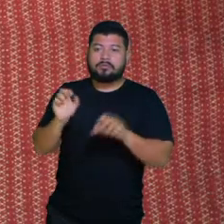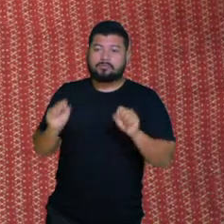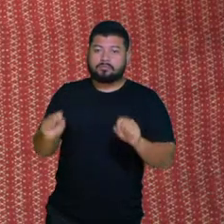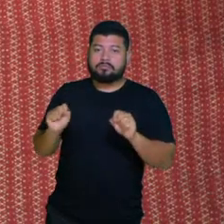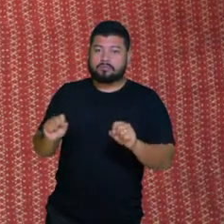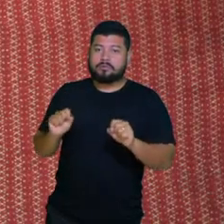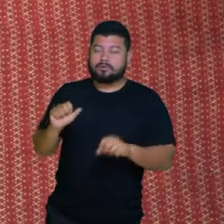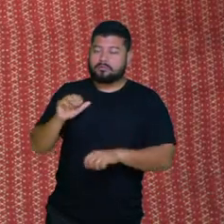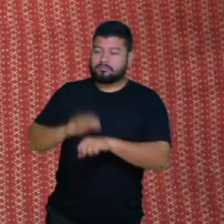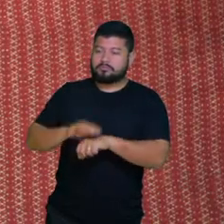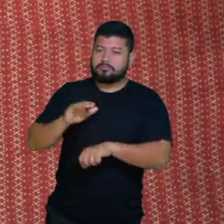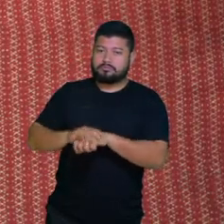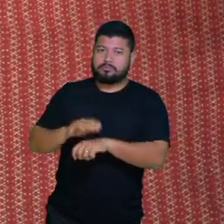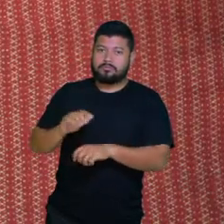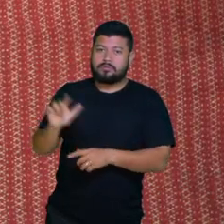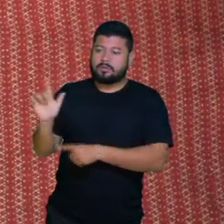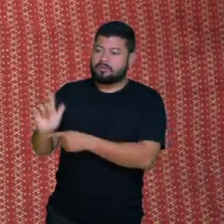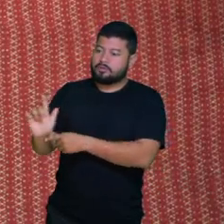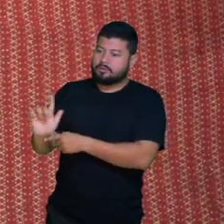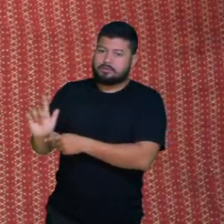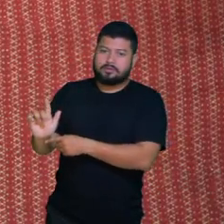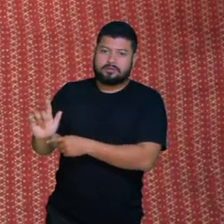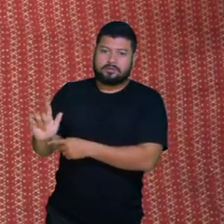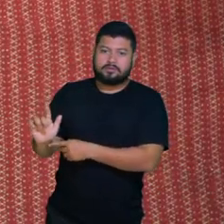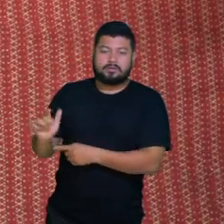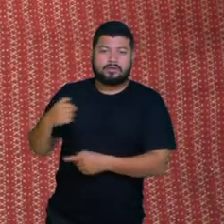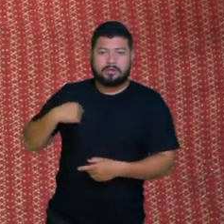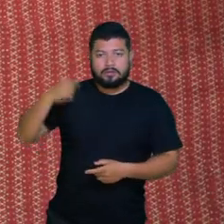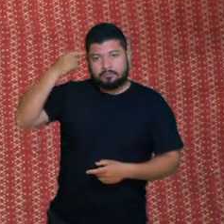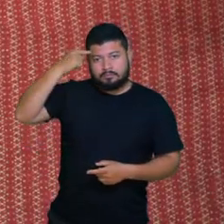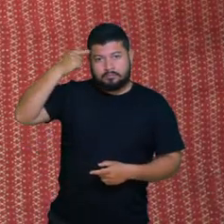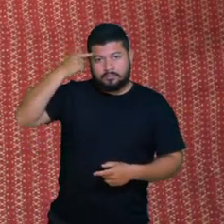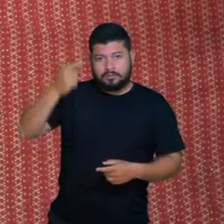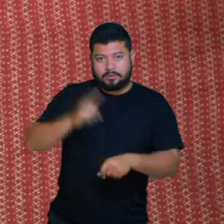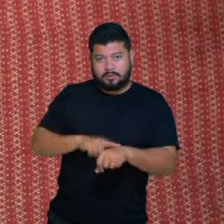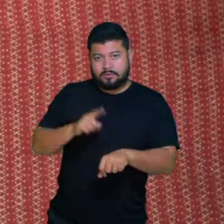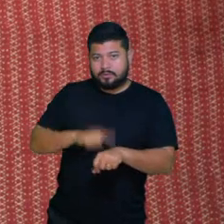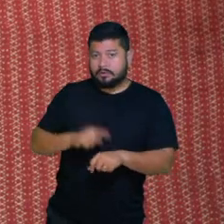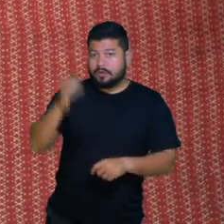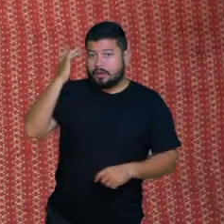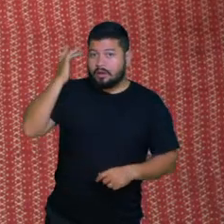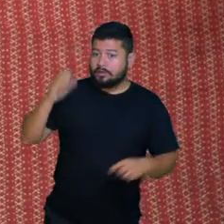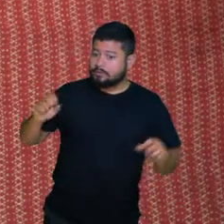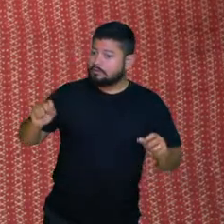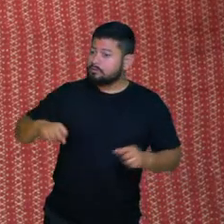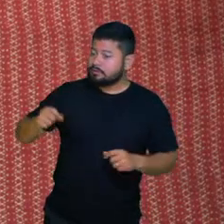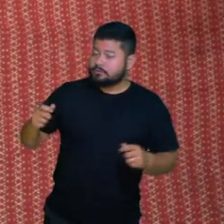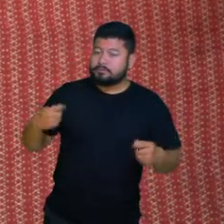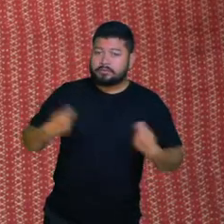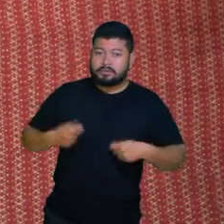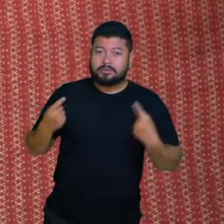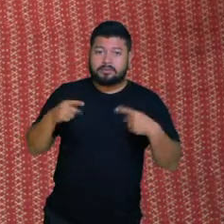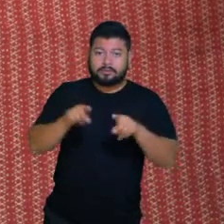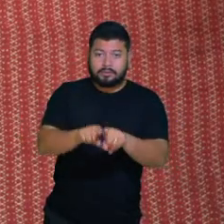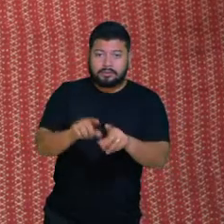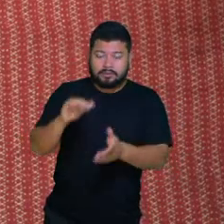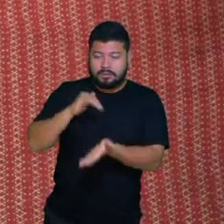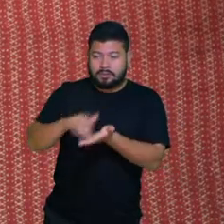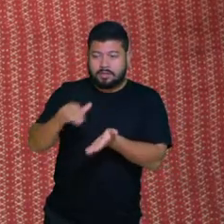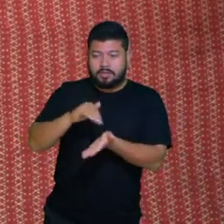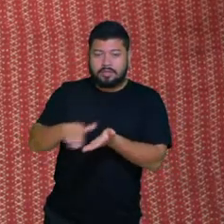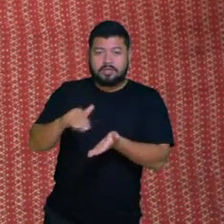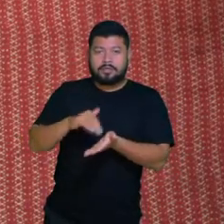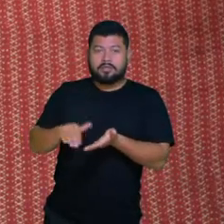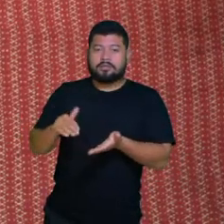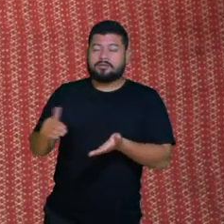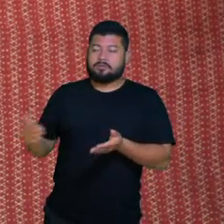autonomia da gestão eu penso que nesse momento eu acho que tem que ter sim a parceria das secretarias eu